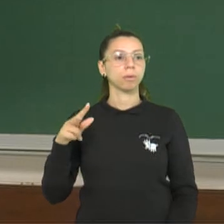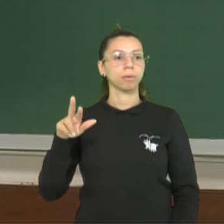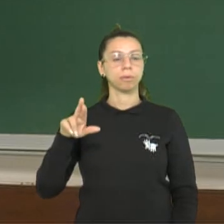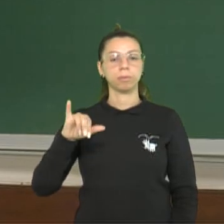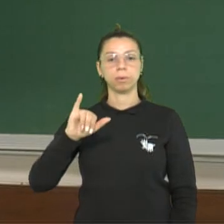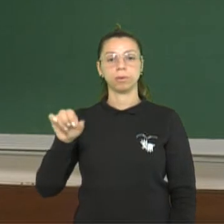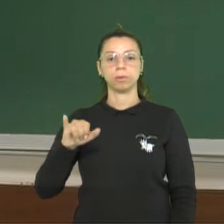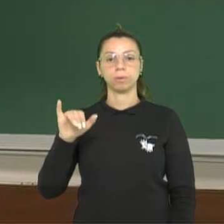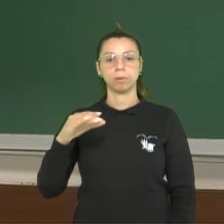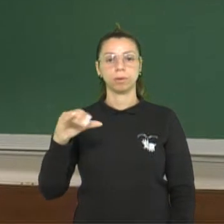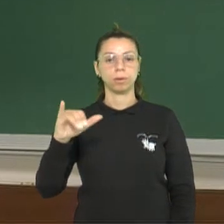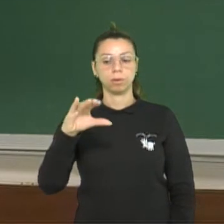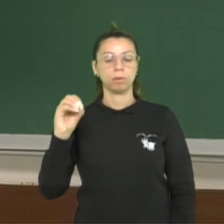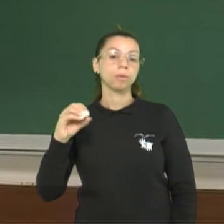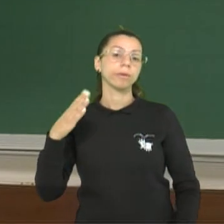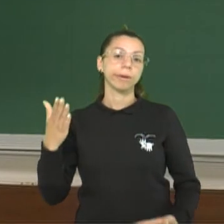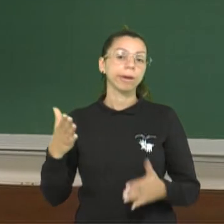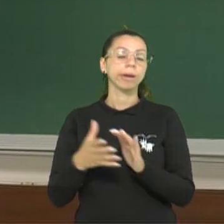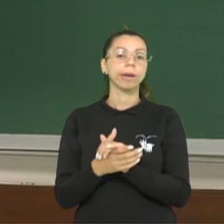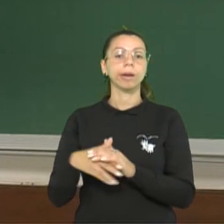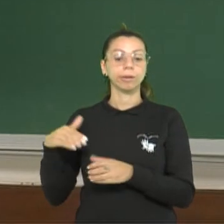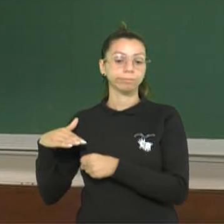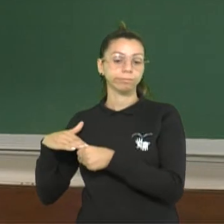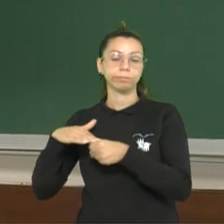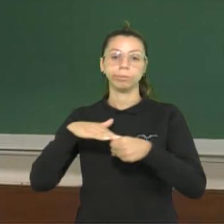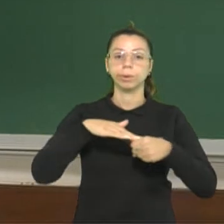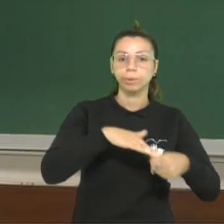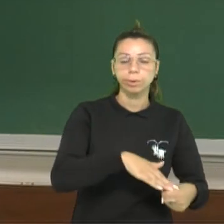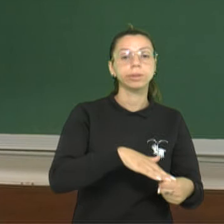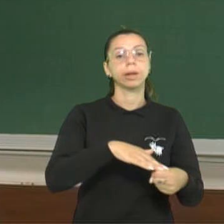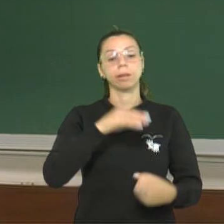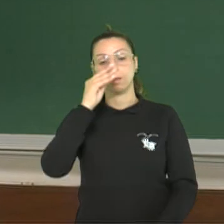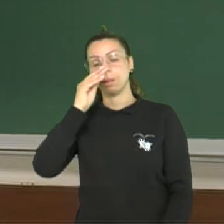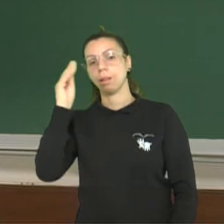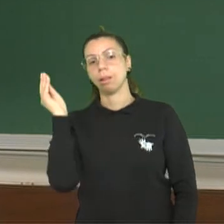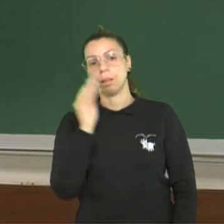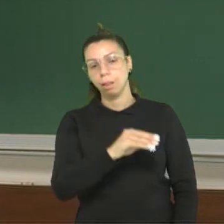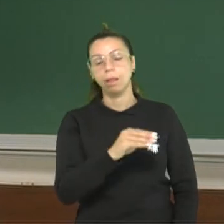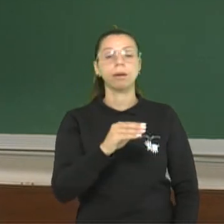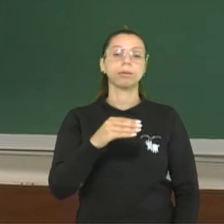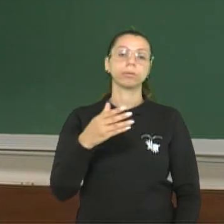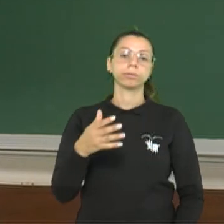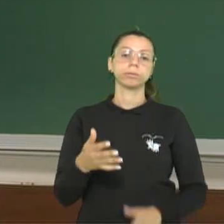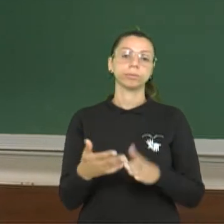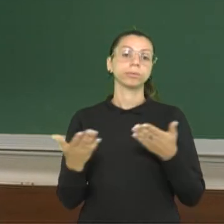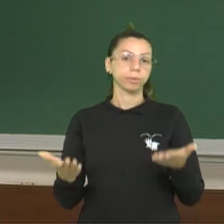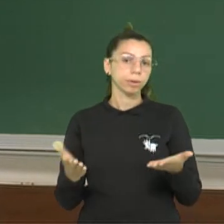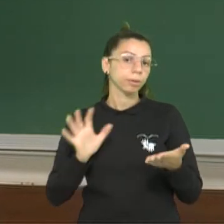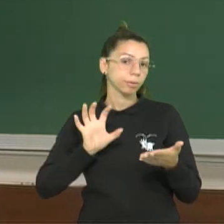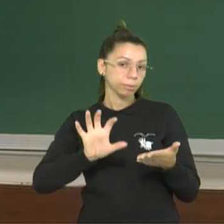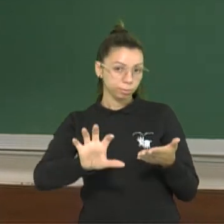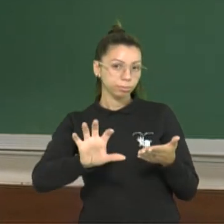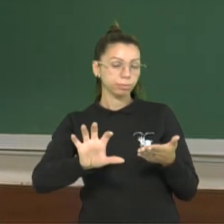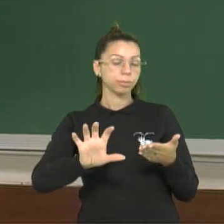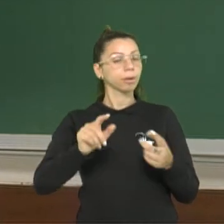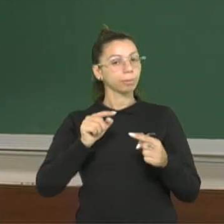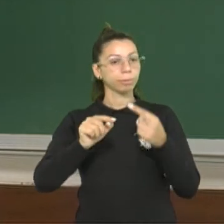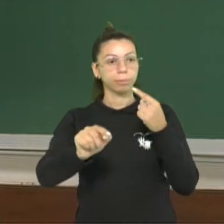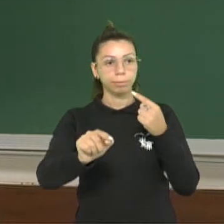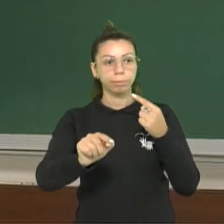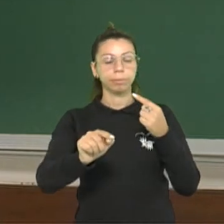é julgar sem conhecer, julgar sem conhecer la persona ou situação. Isso sim, esse